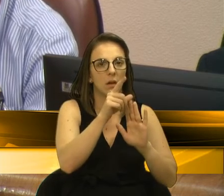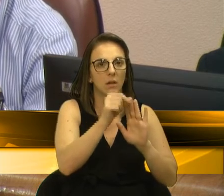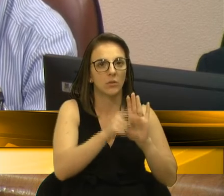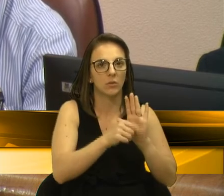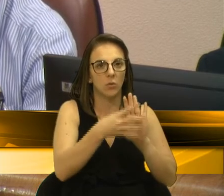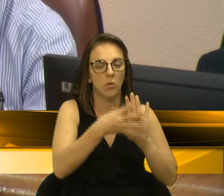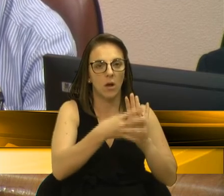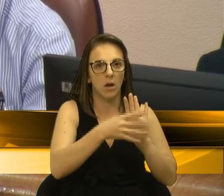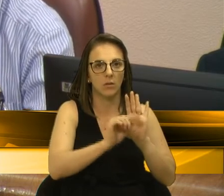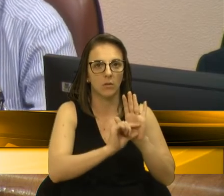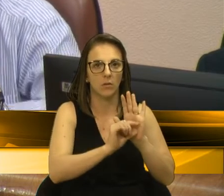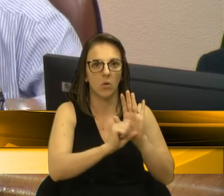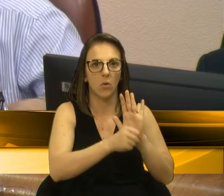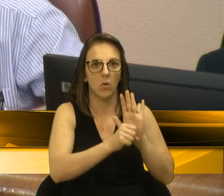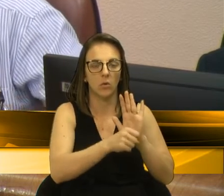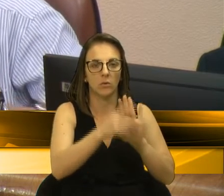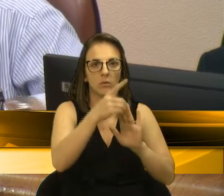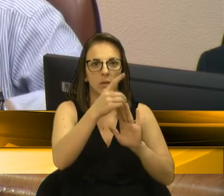Decreto-Lei número